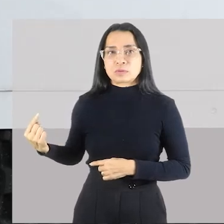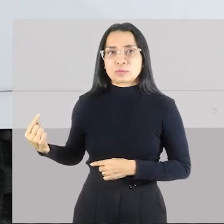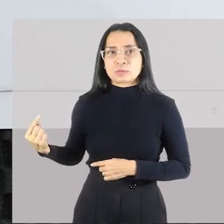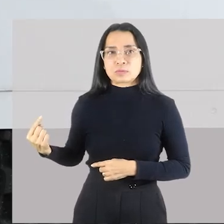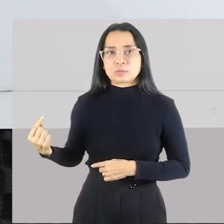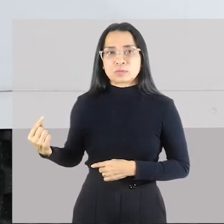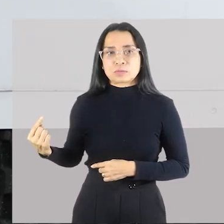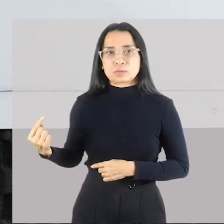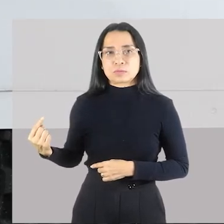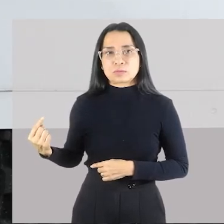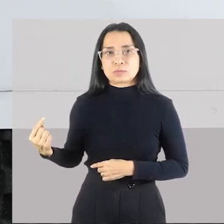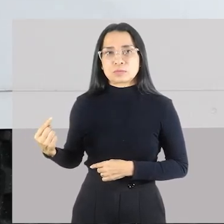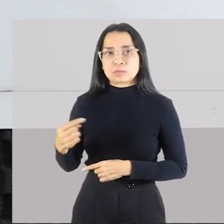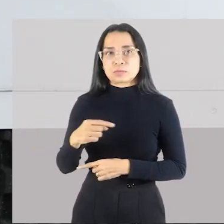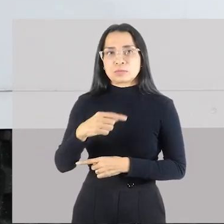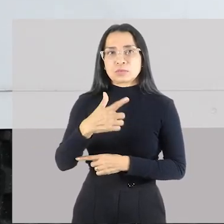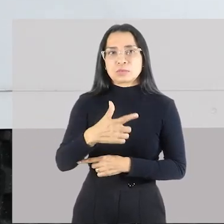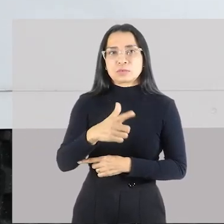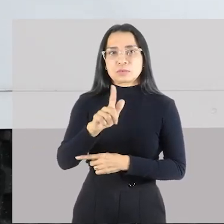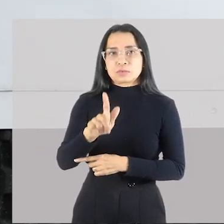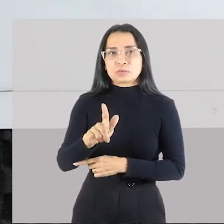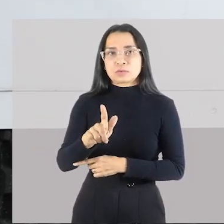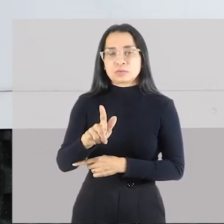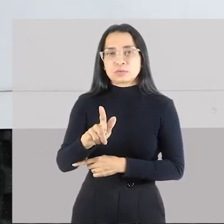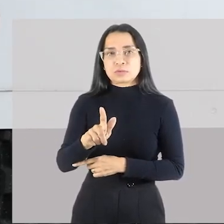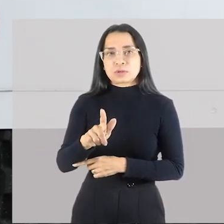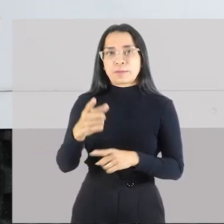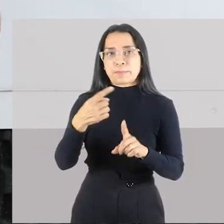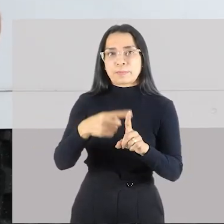baixar. 2G